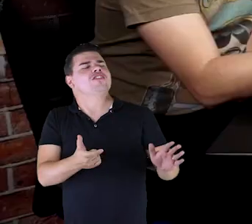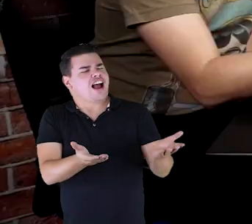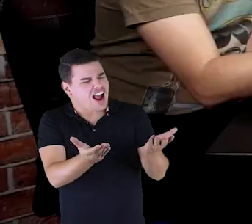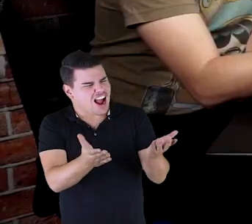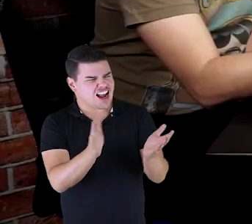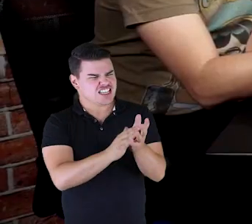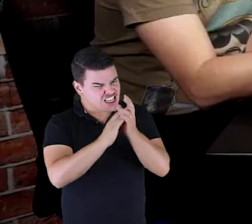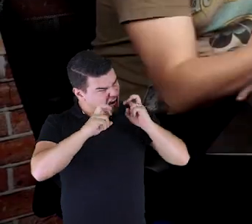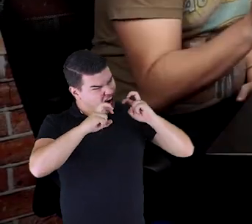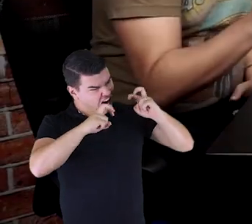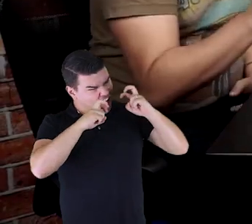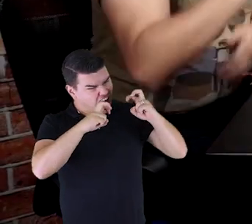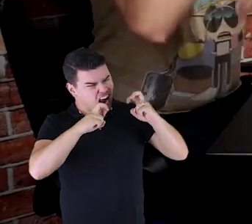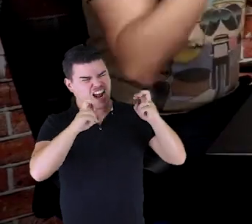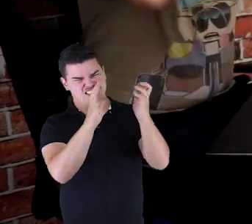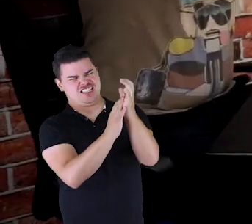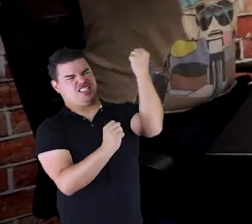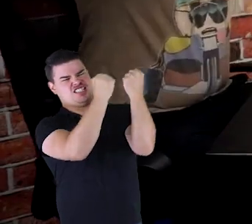retira.